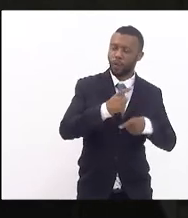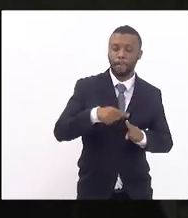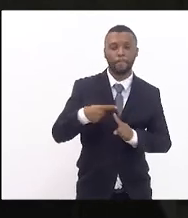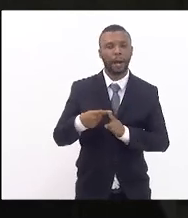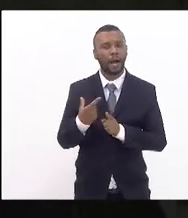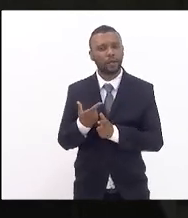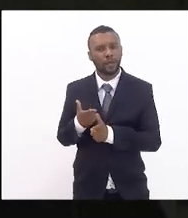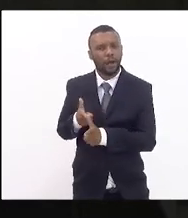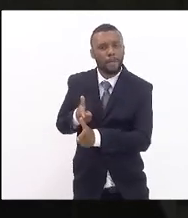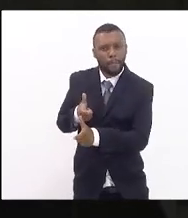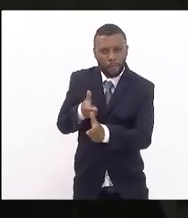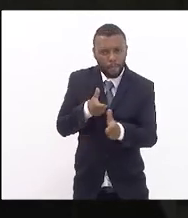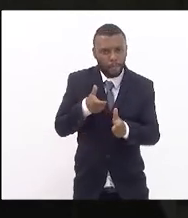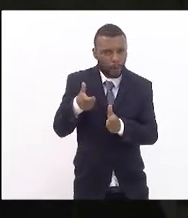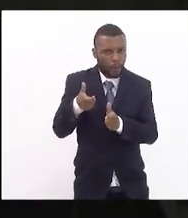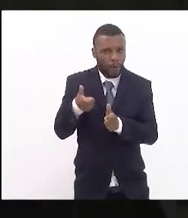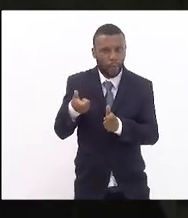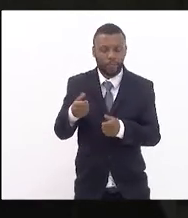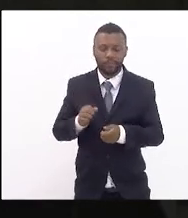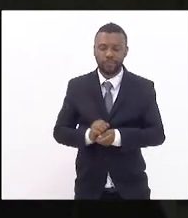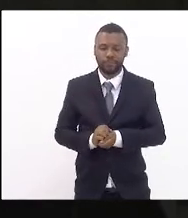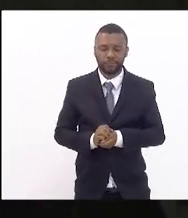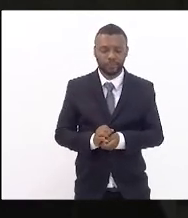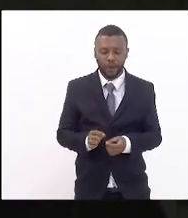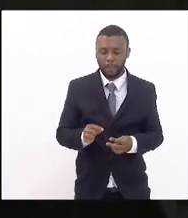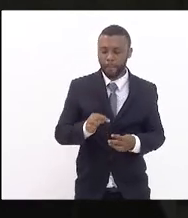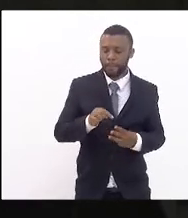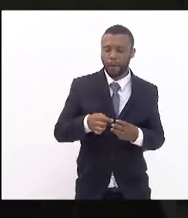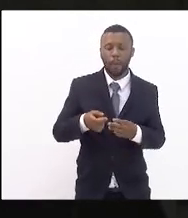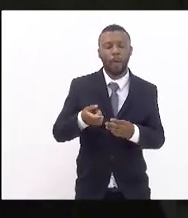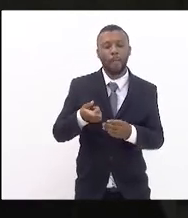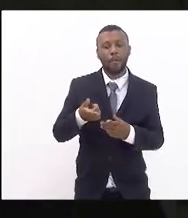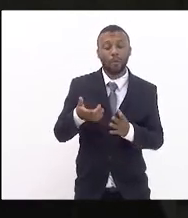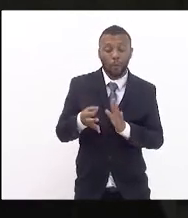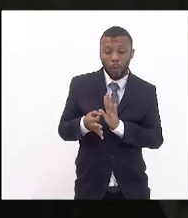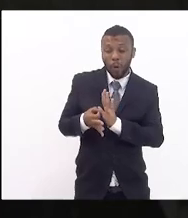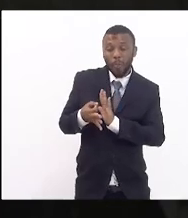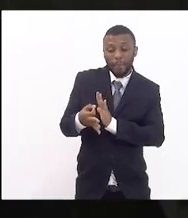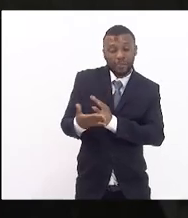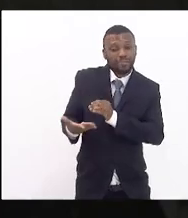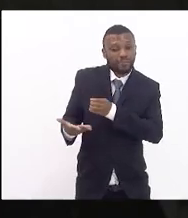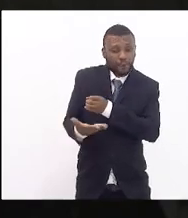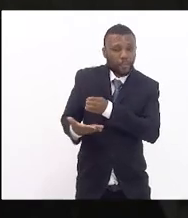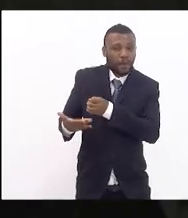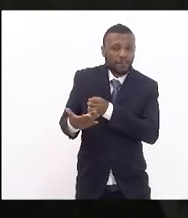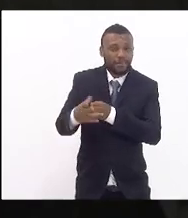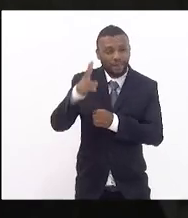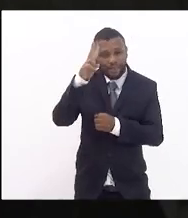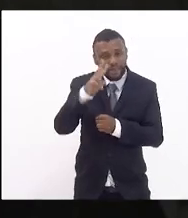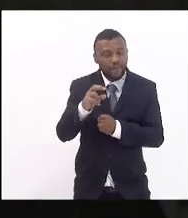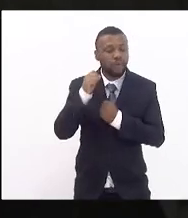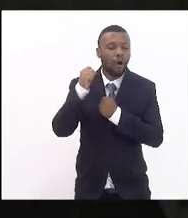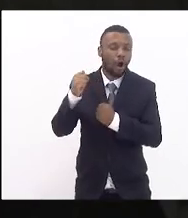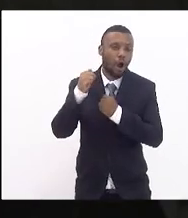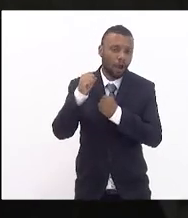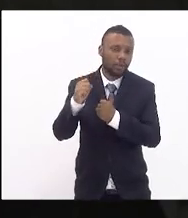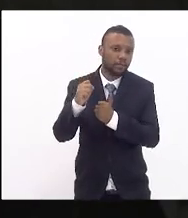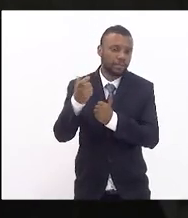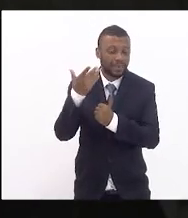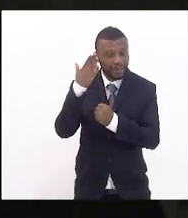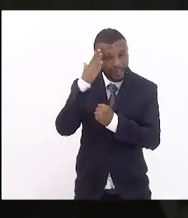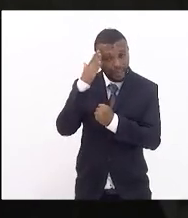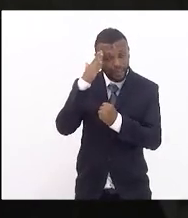Por mais forte que seja o argumento, a violência está